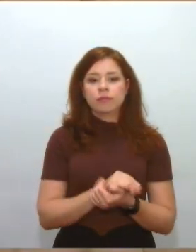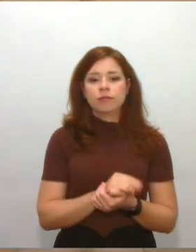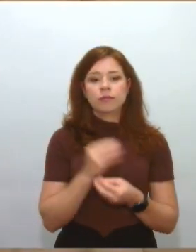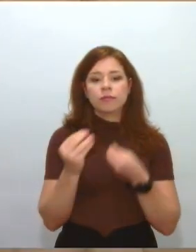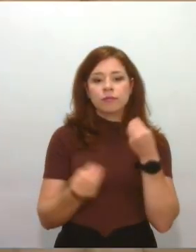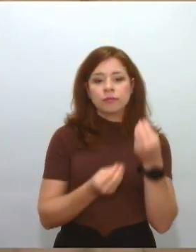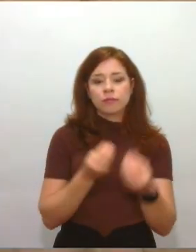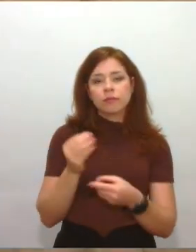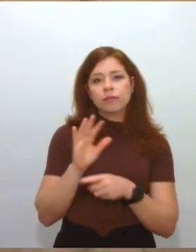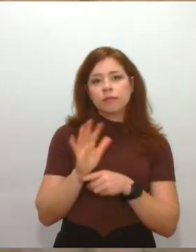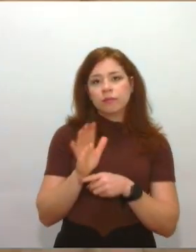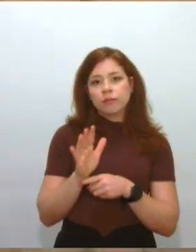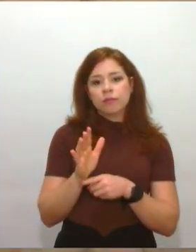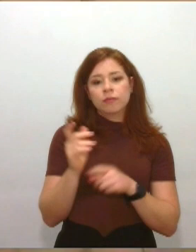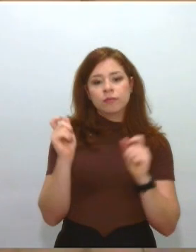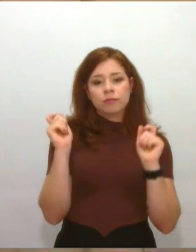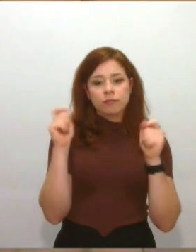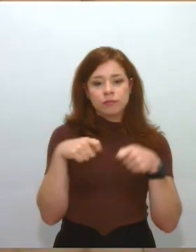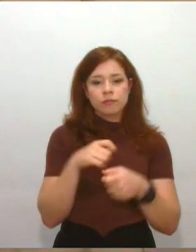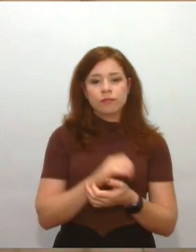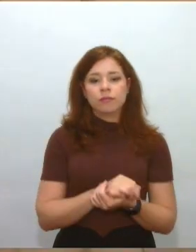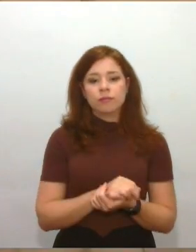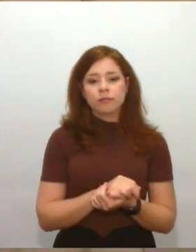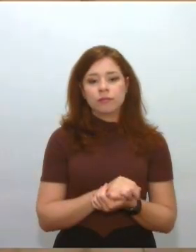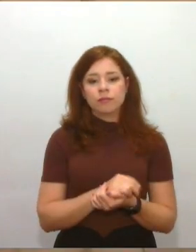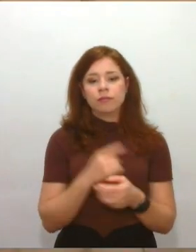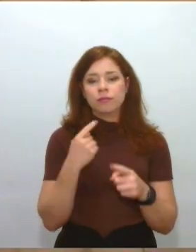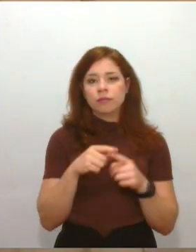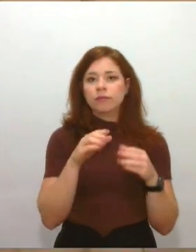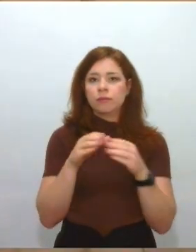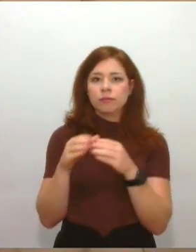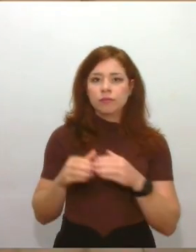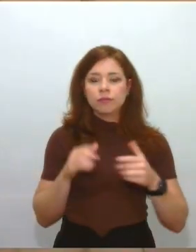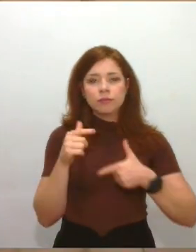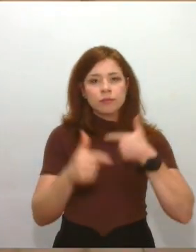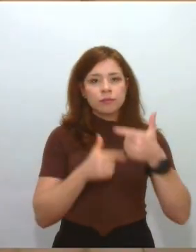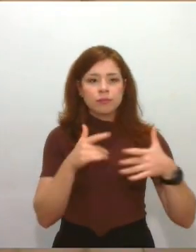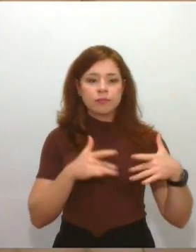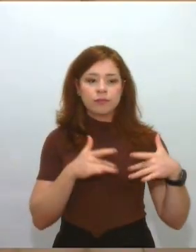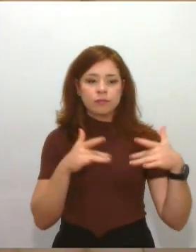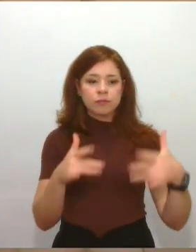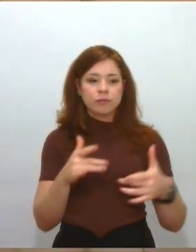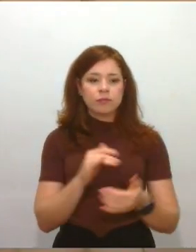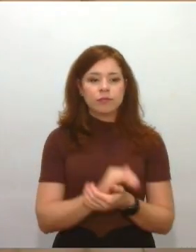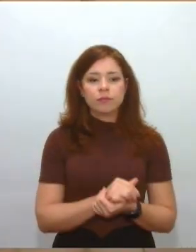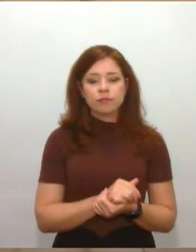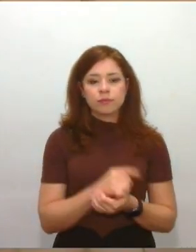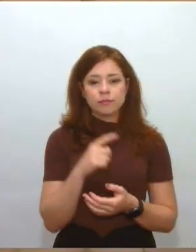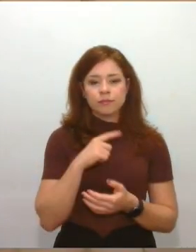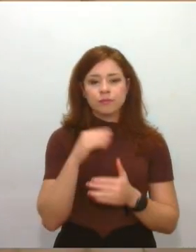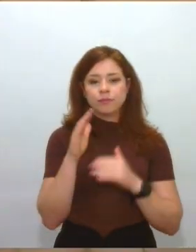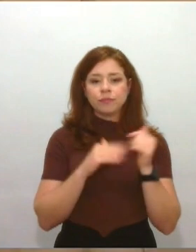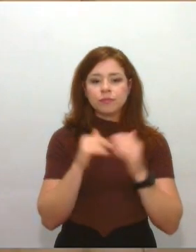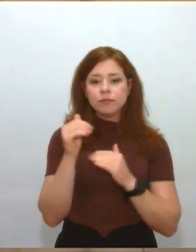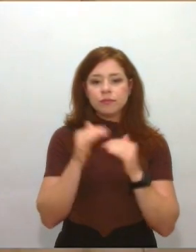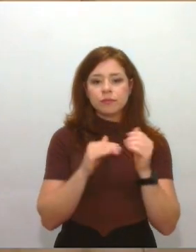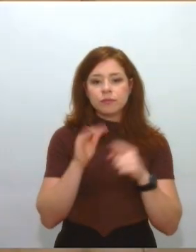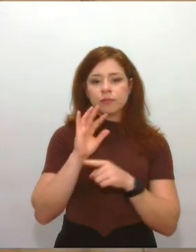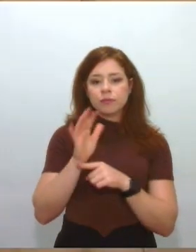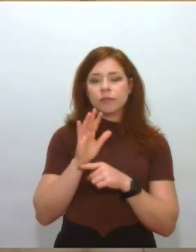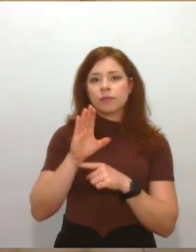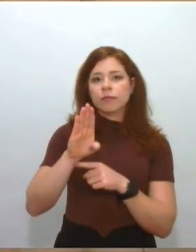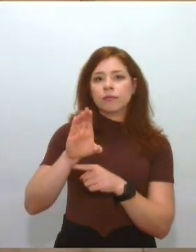porque a equipe está trabalhando de forma voluntária. A gente tem uma profissional do cinema na equipe, a Beatriz Vieira,